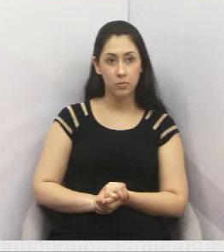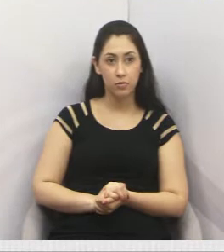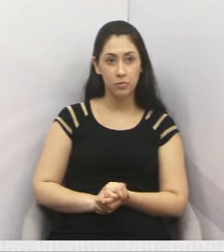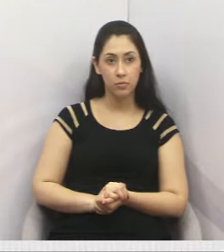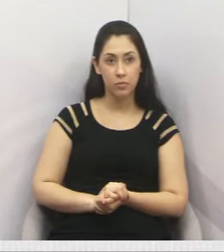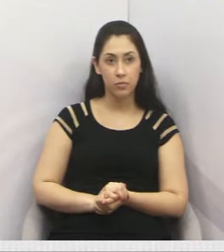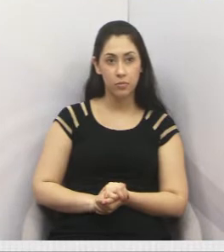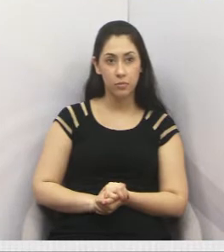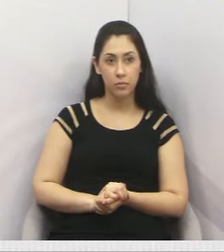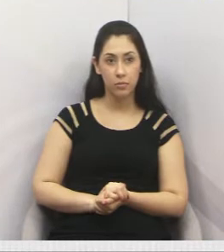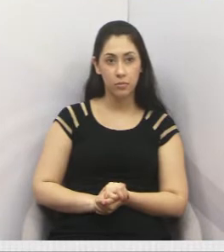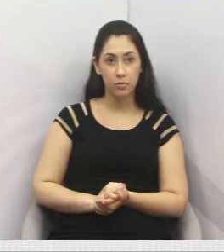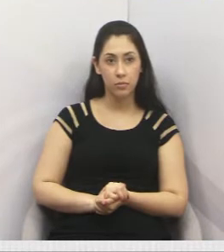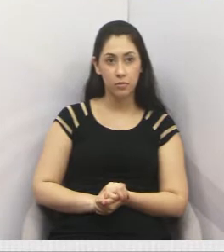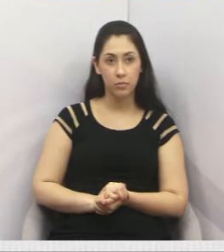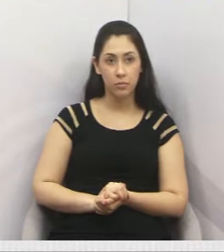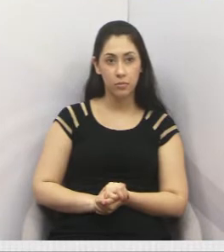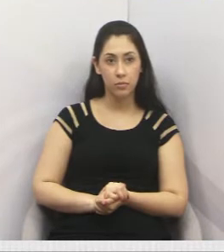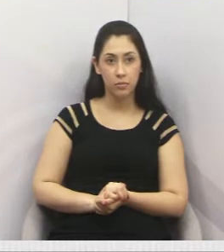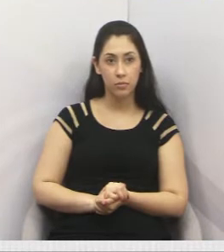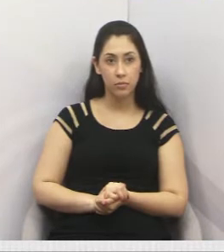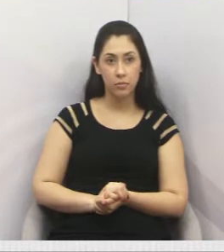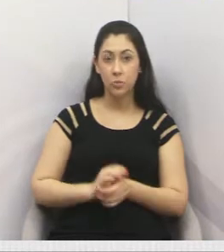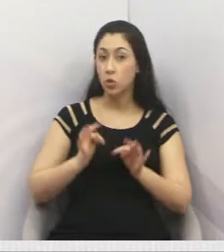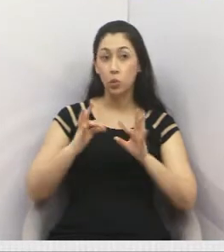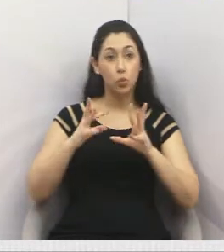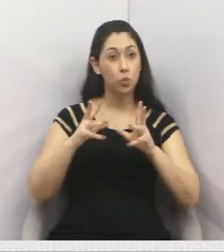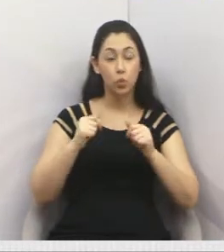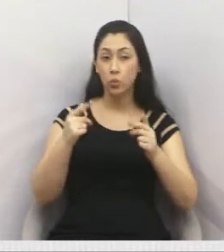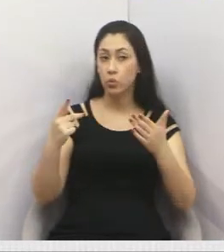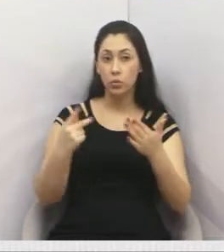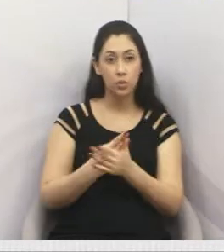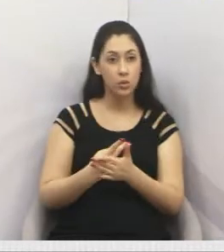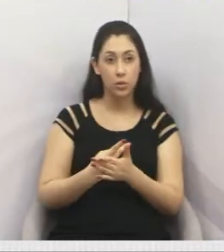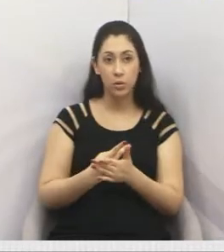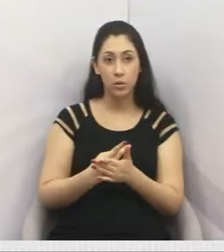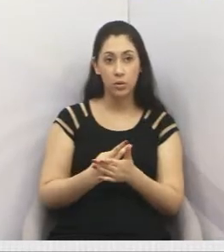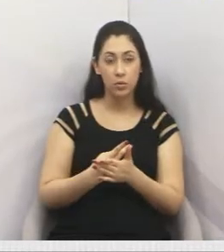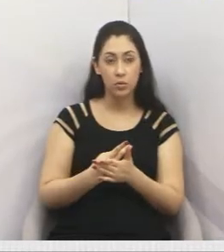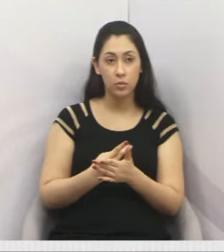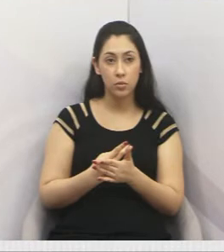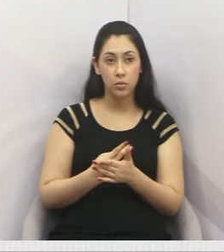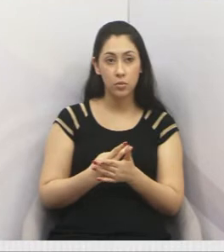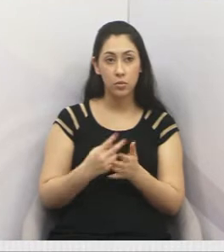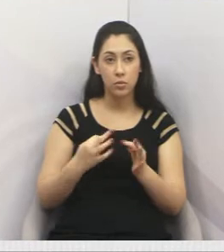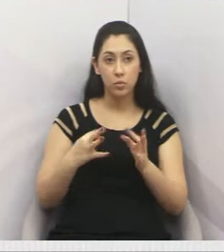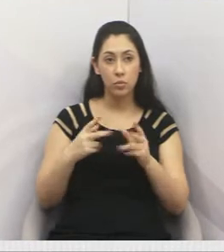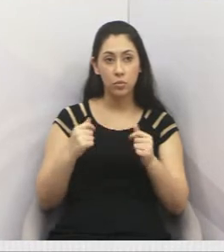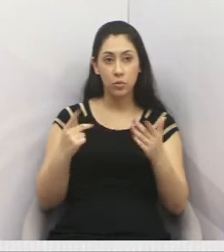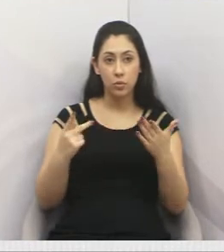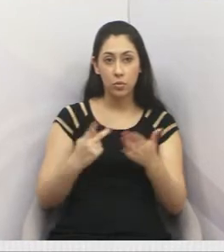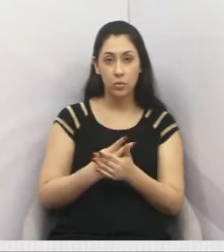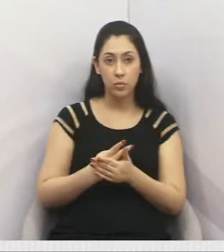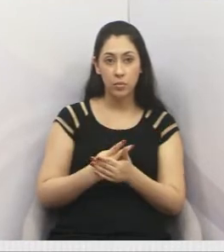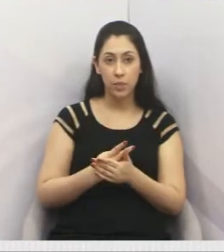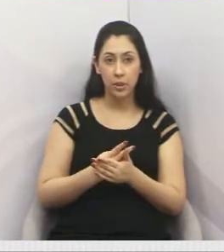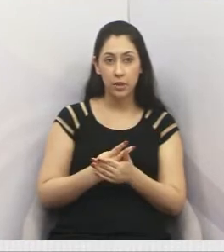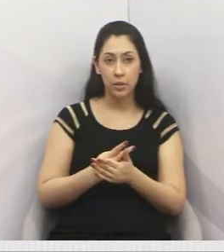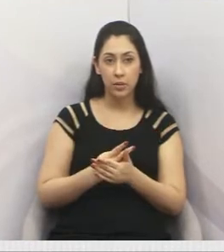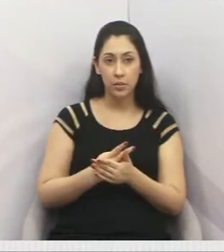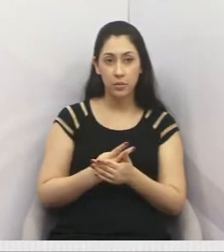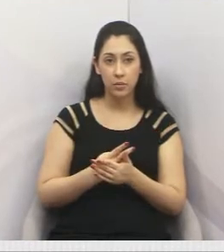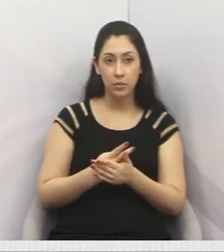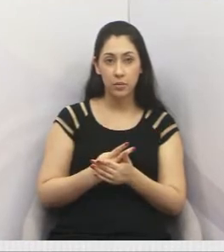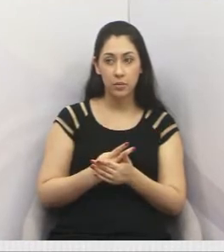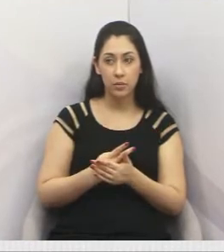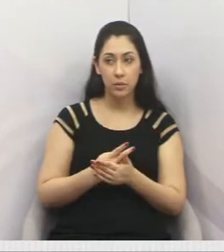fora do quadradinho. Ele está totalmente porque só tá? É totalmente inconclusivo.